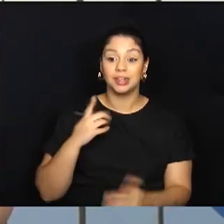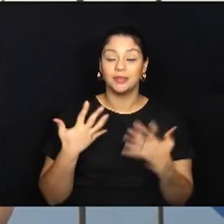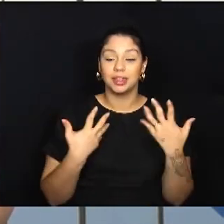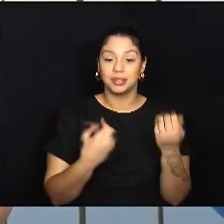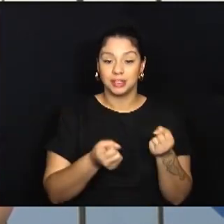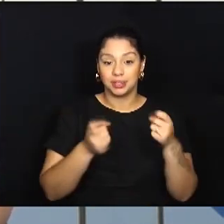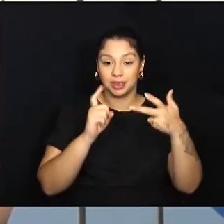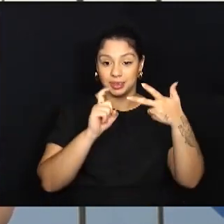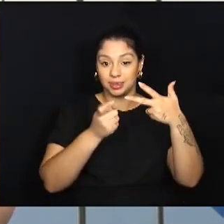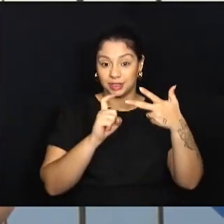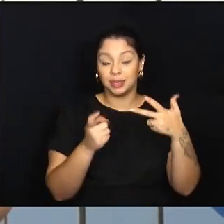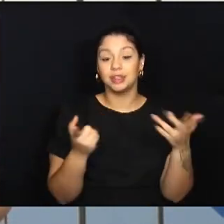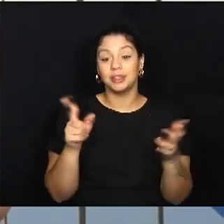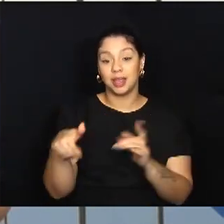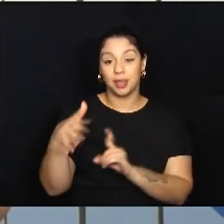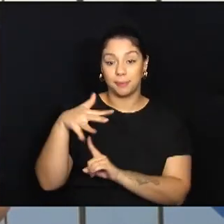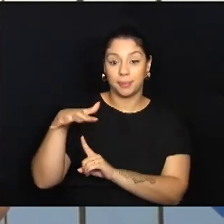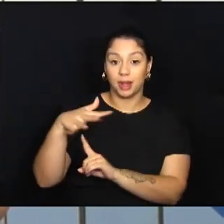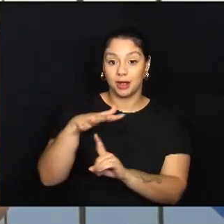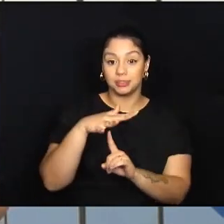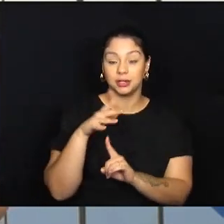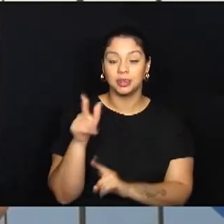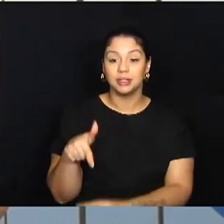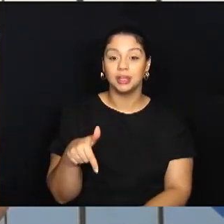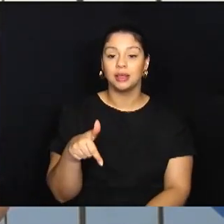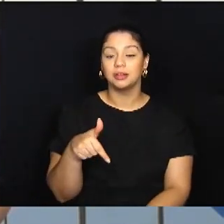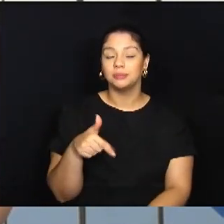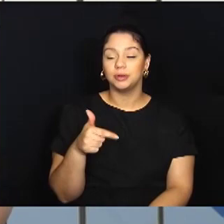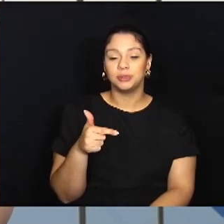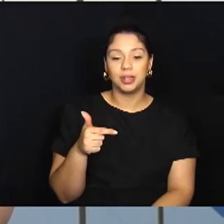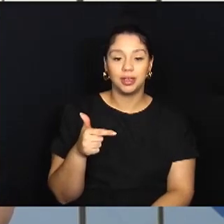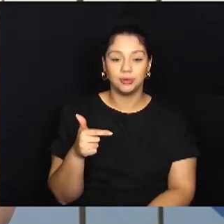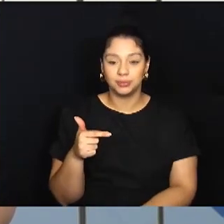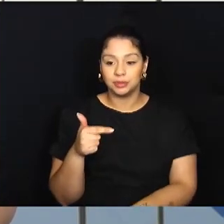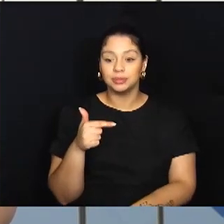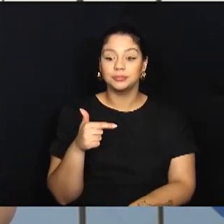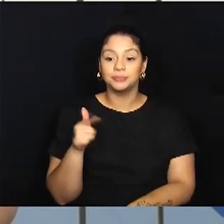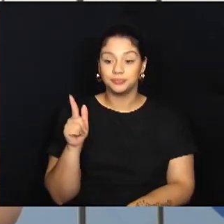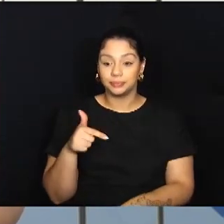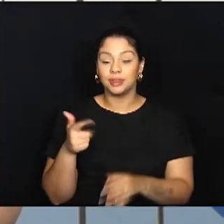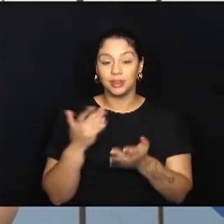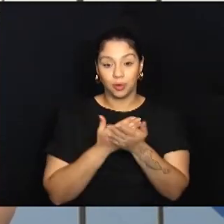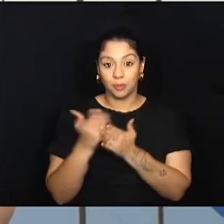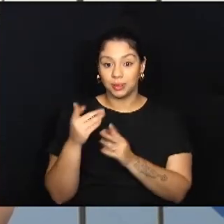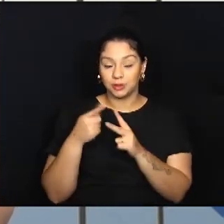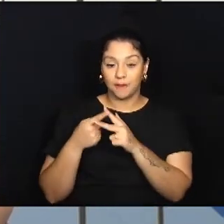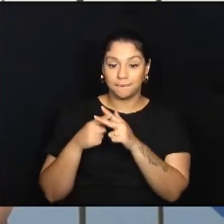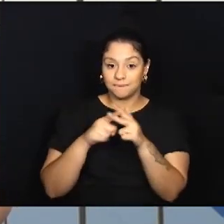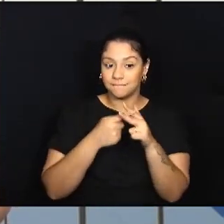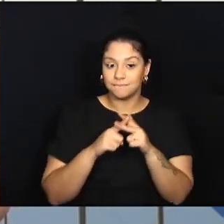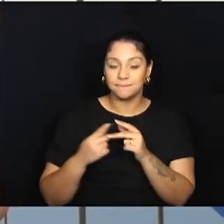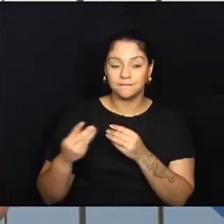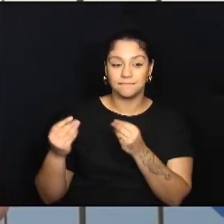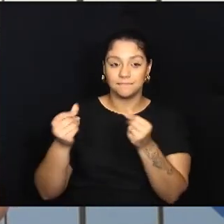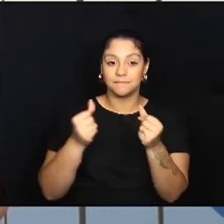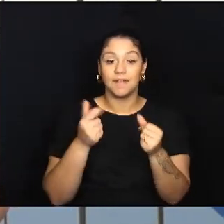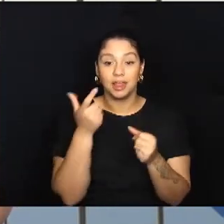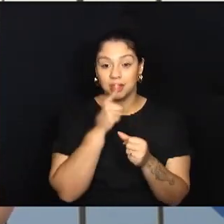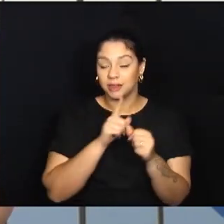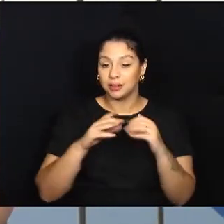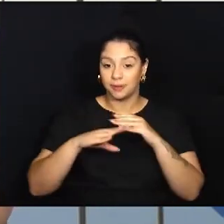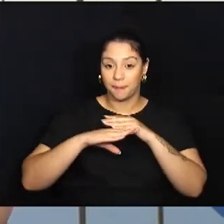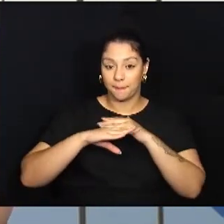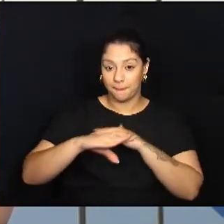de Campinas e a praça, que fica no bairro das Palmeiras, começou a ser revitalizada. O espaço vai ganhar pista de